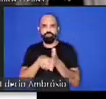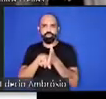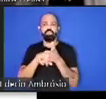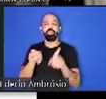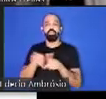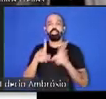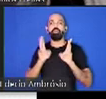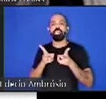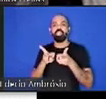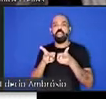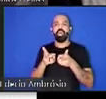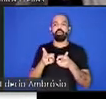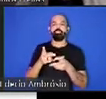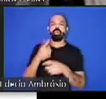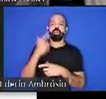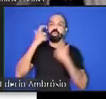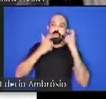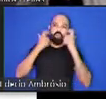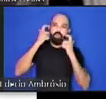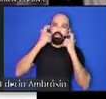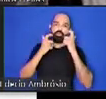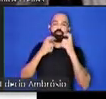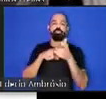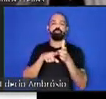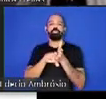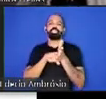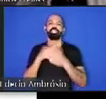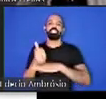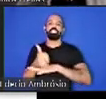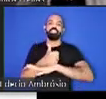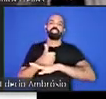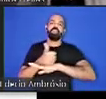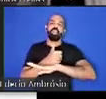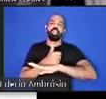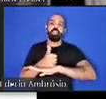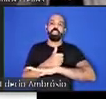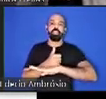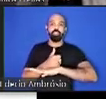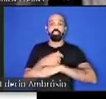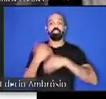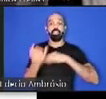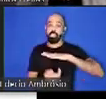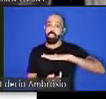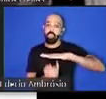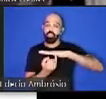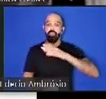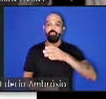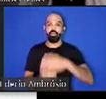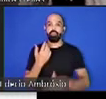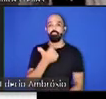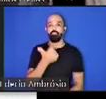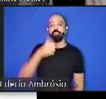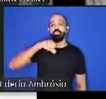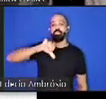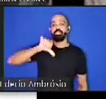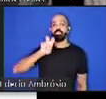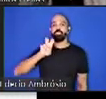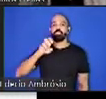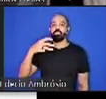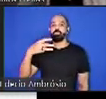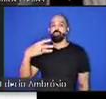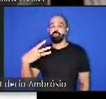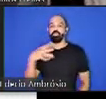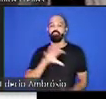sempre pesquisa de excelência, né? E a fundação, né? Criada em 1953 e ela é estabelecida em Bonn,